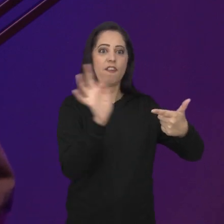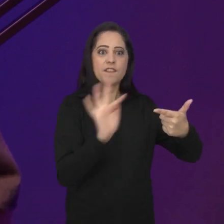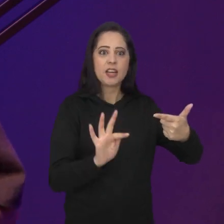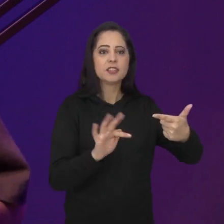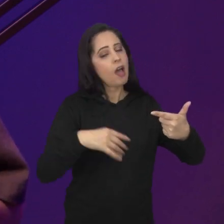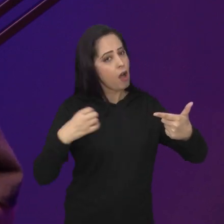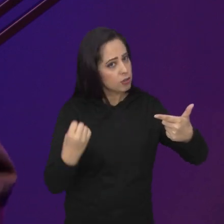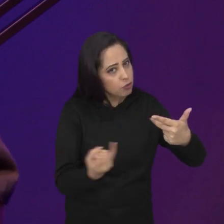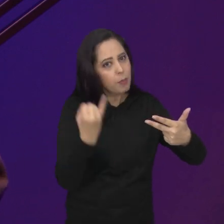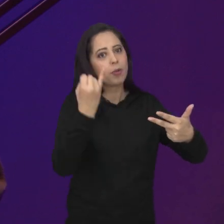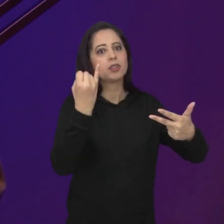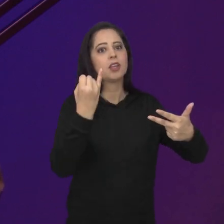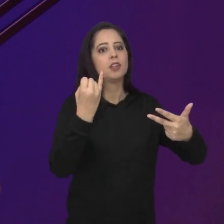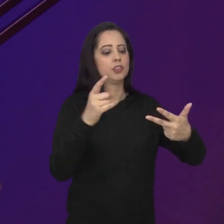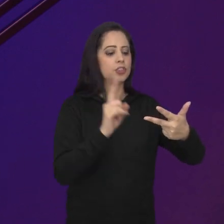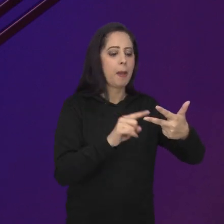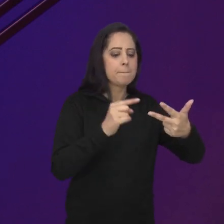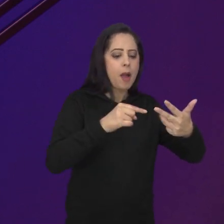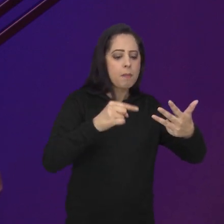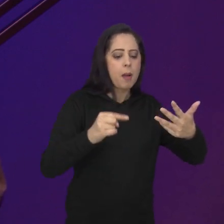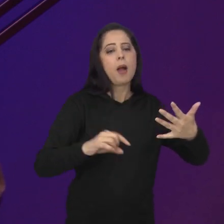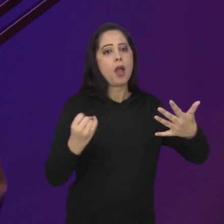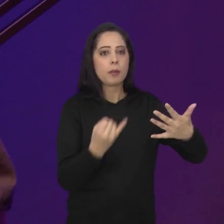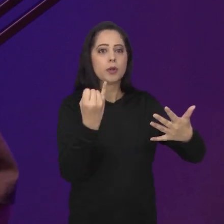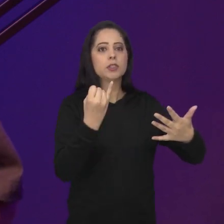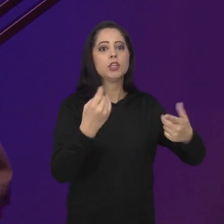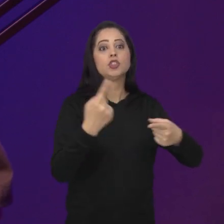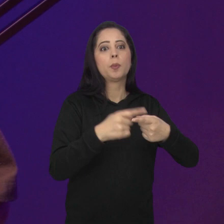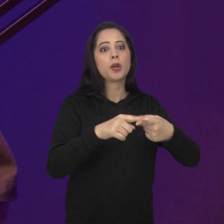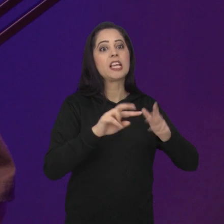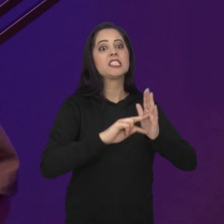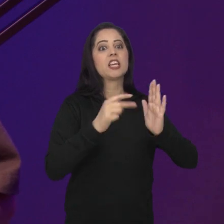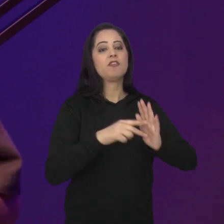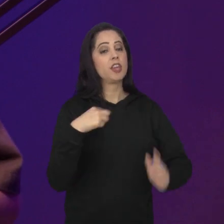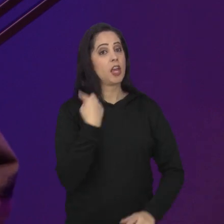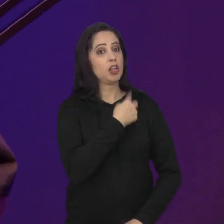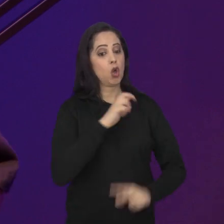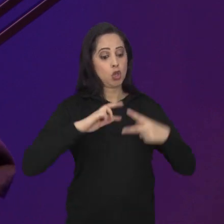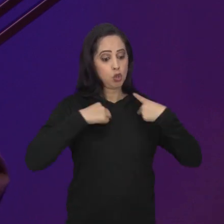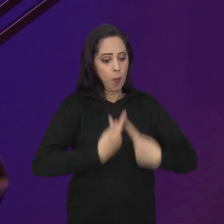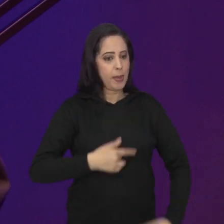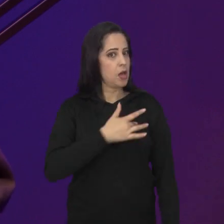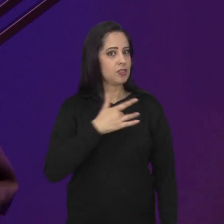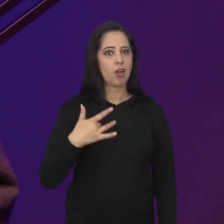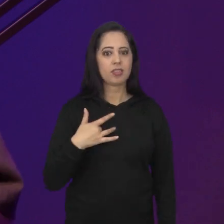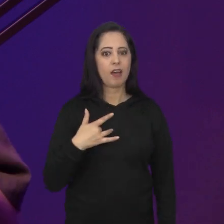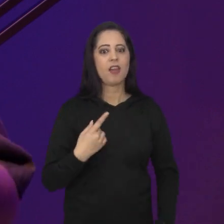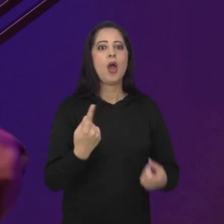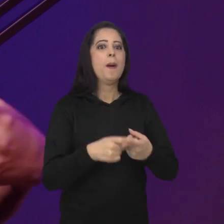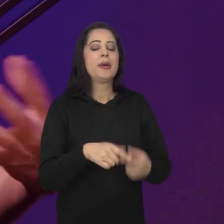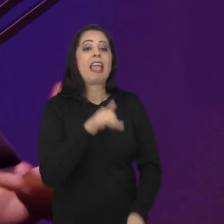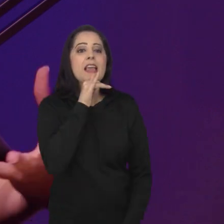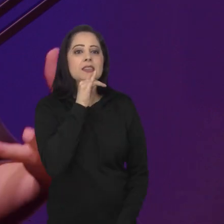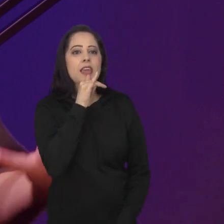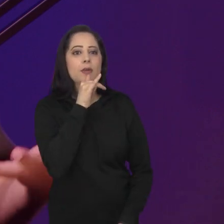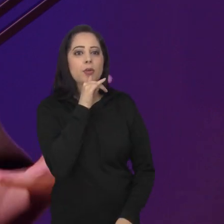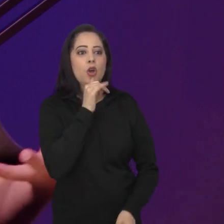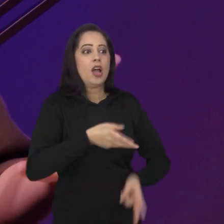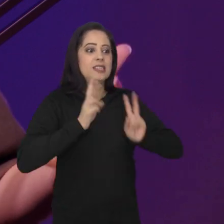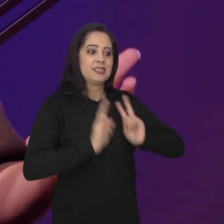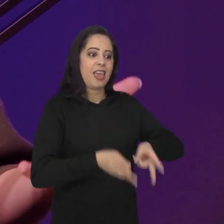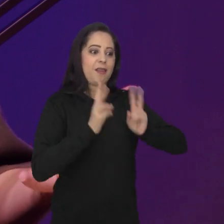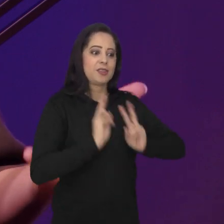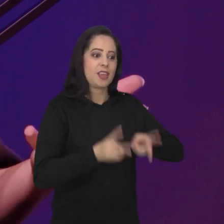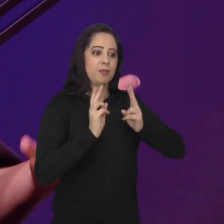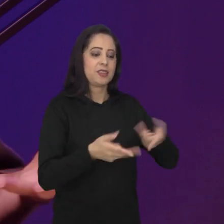fundamental, ela também existe ali para nos manter saudáveis, né, como seres humanos. A gente não pode estar a todo